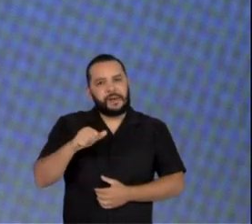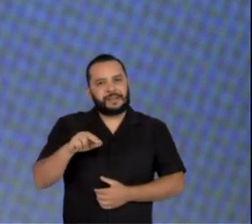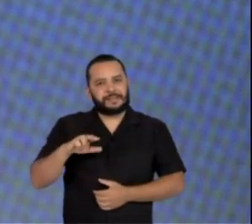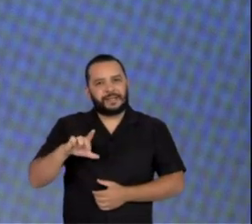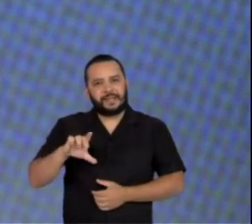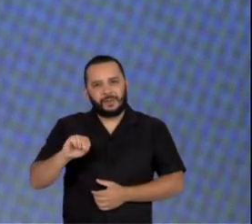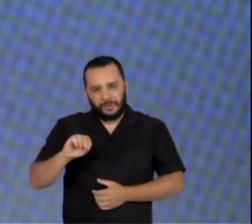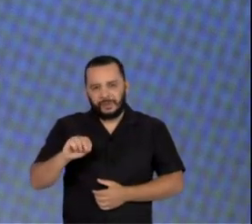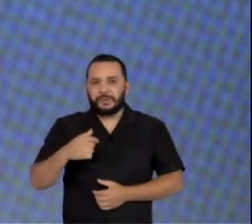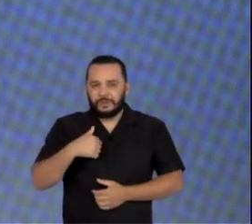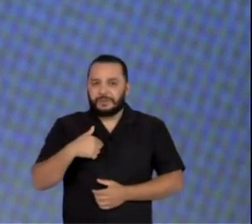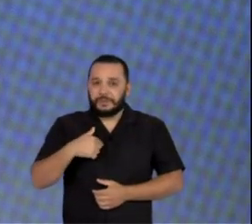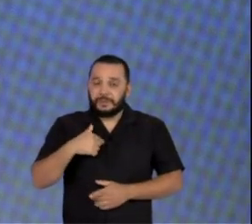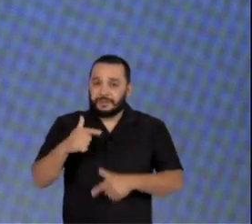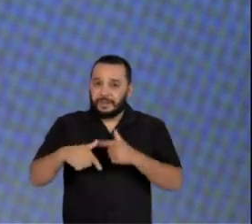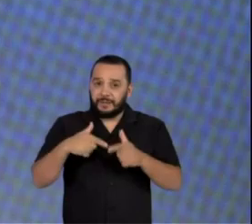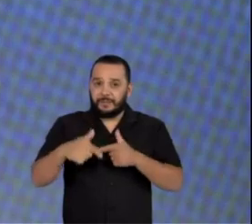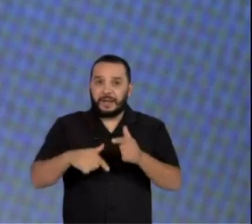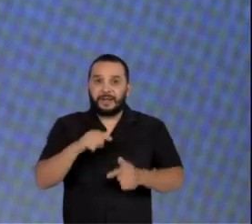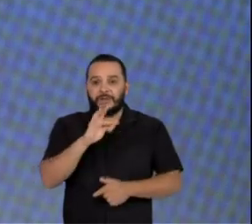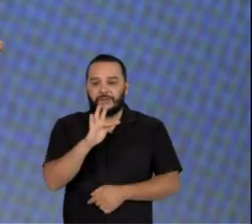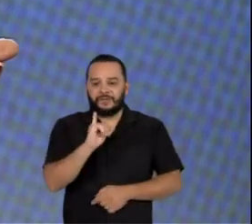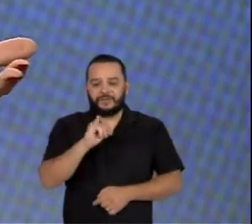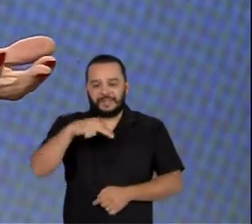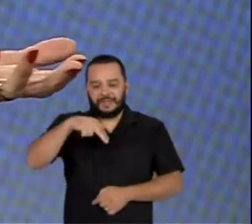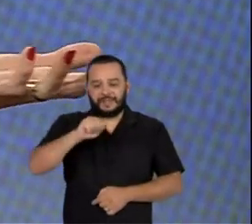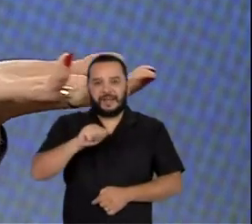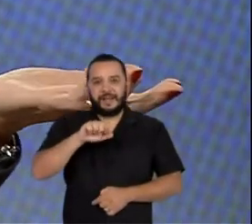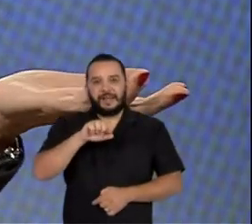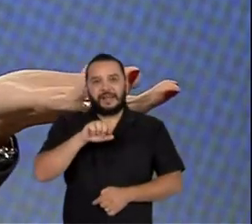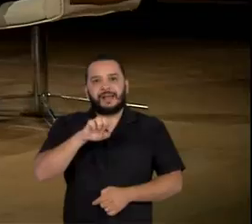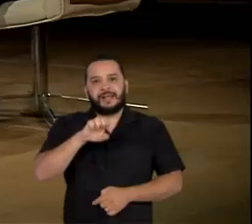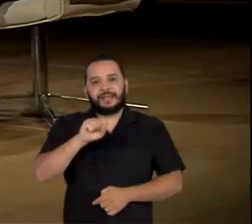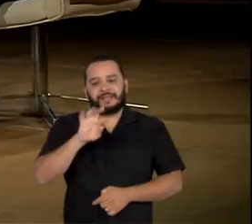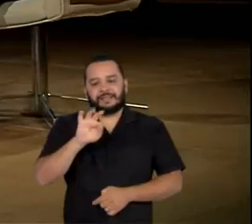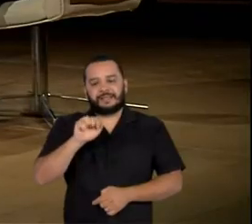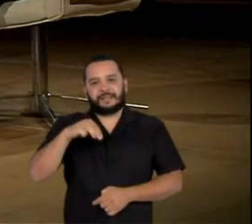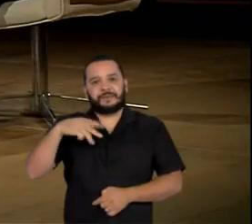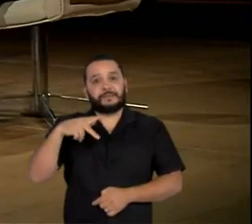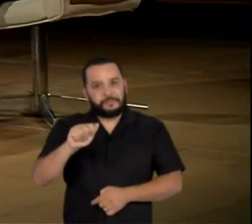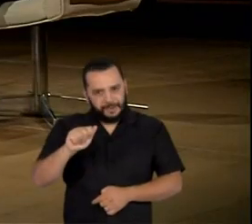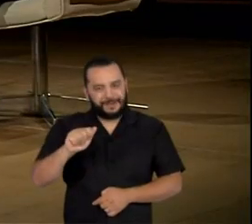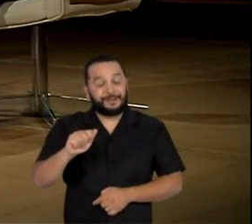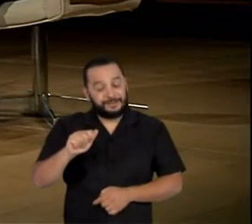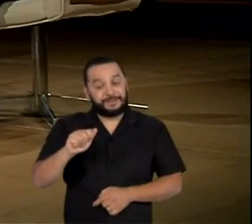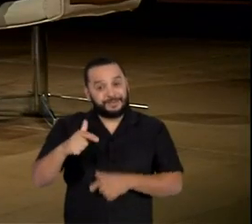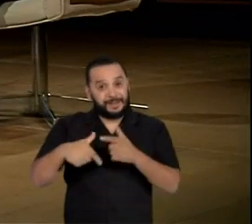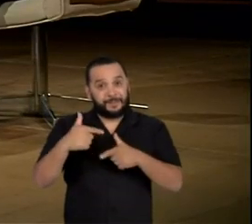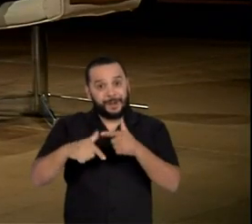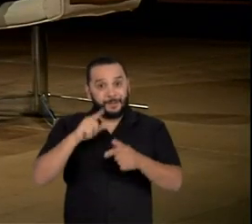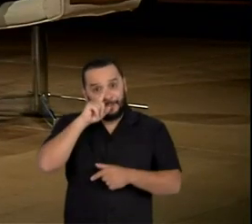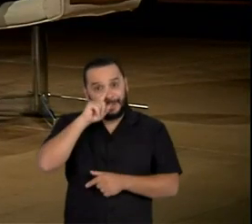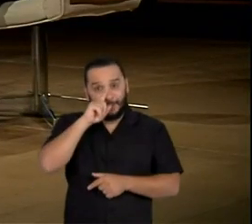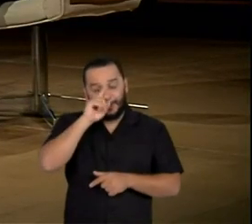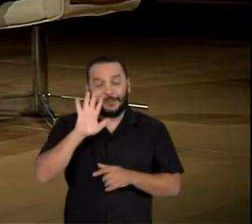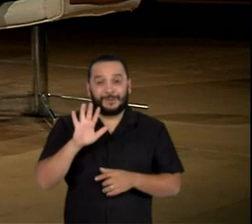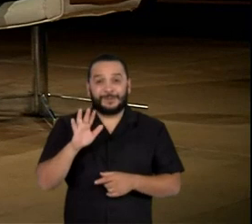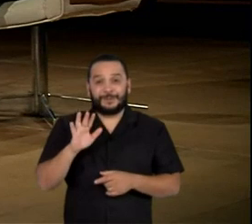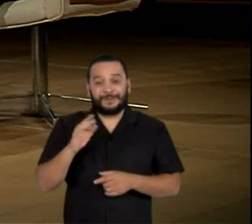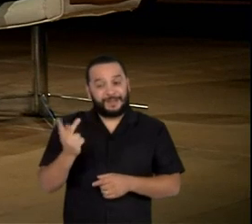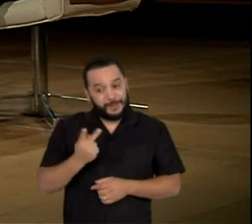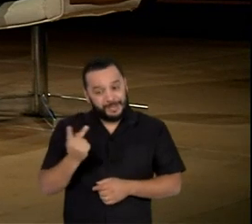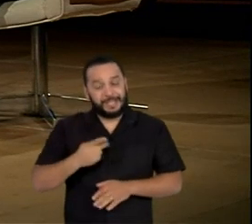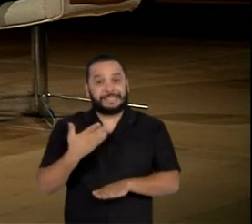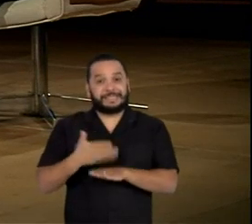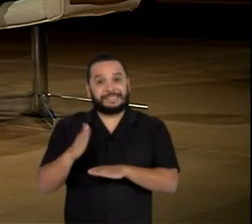nesse trabalho do Fina Estampa, que era um trabalho muito perigoso, né? Nossa. Muito perigoso, né? Marcelo, a gente ensaiou muito. Marcelo,